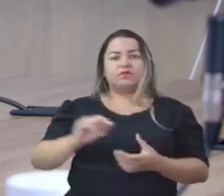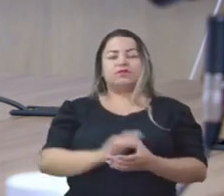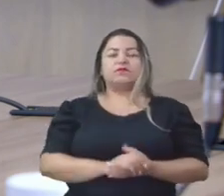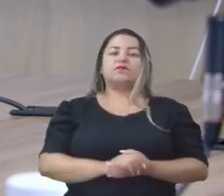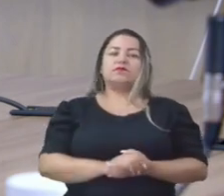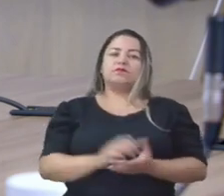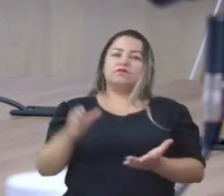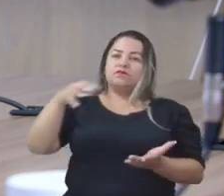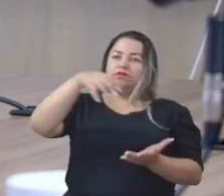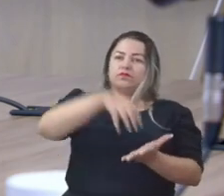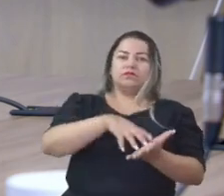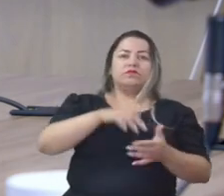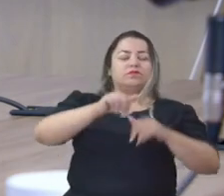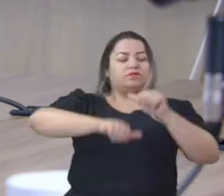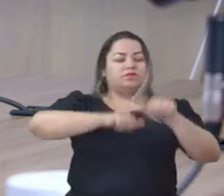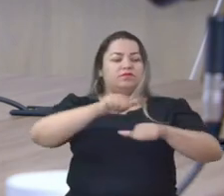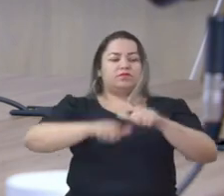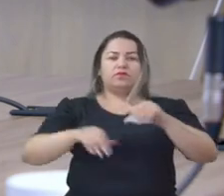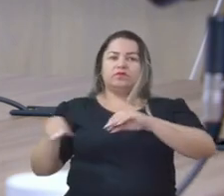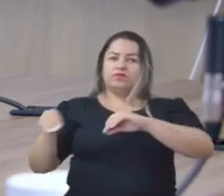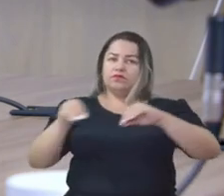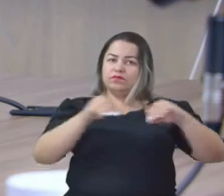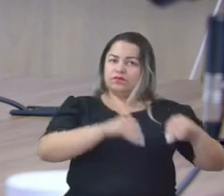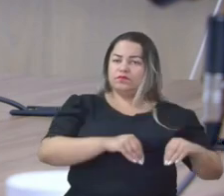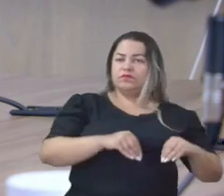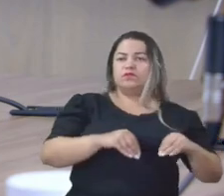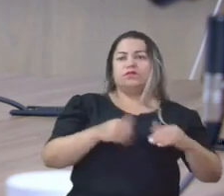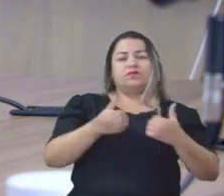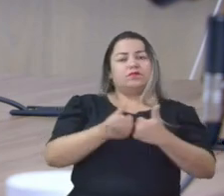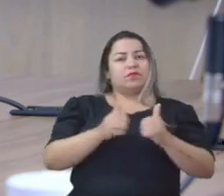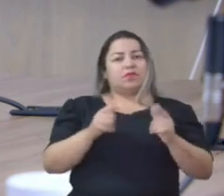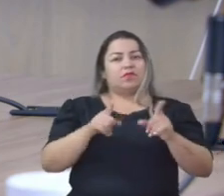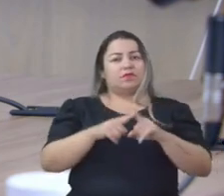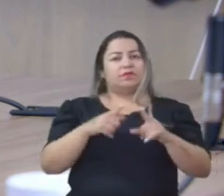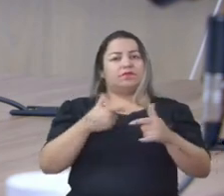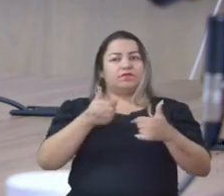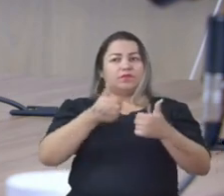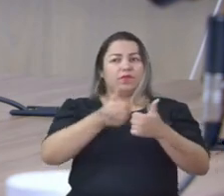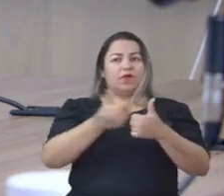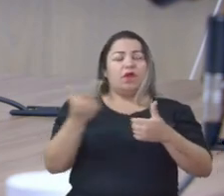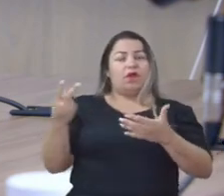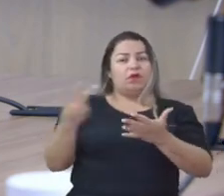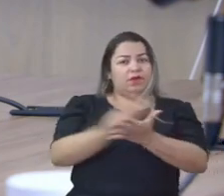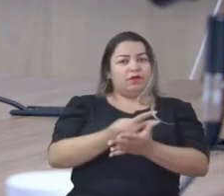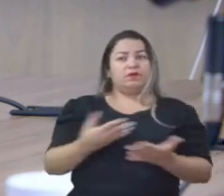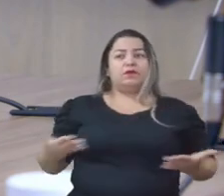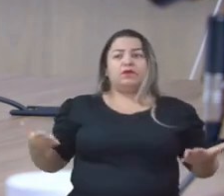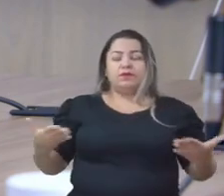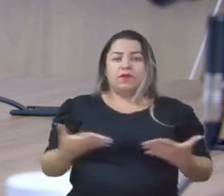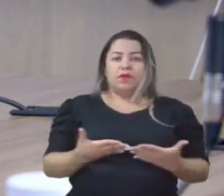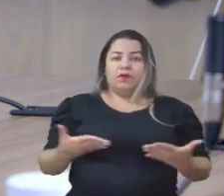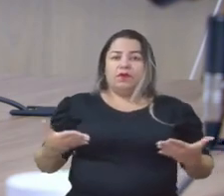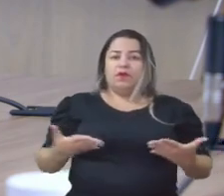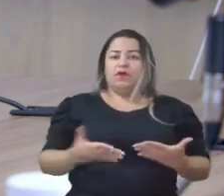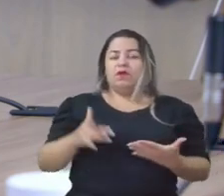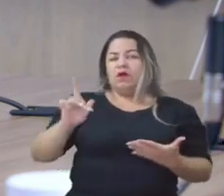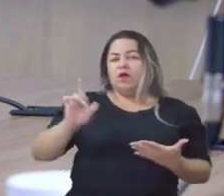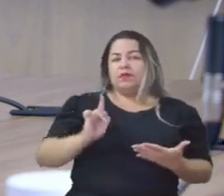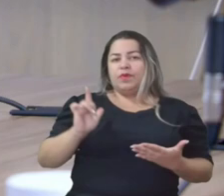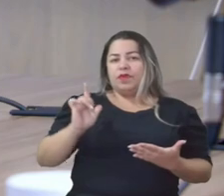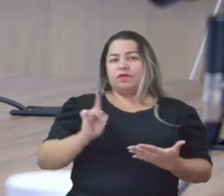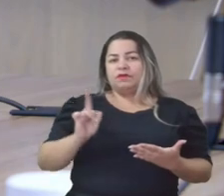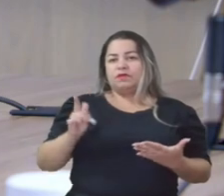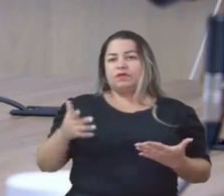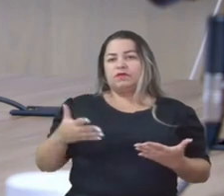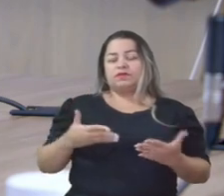e mudar para um território mais próximo, e fazer essa retomada. Então aconteceu muito isso e acontece até hoje essa questão. E aí